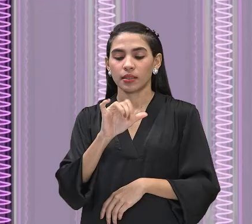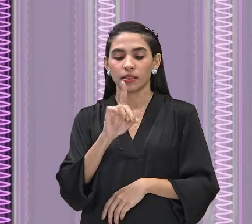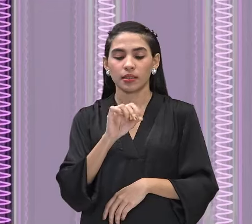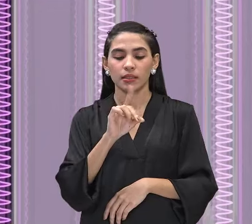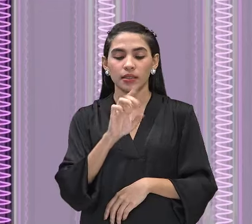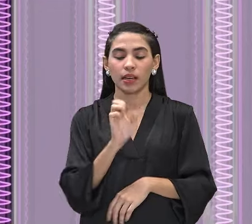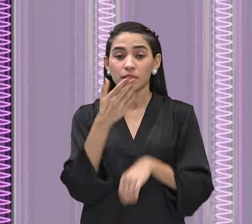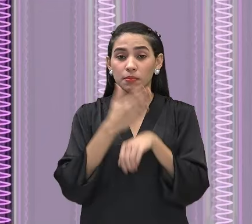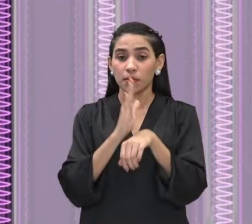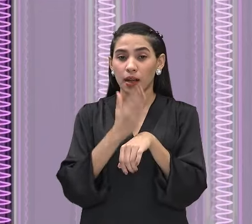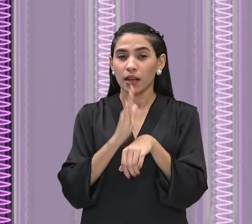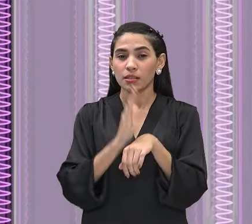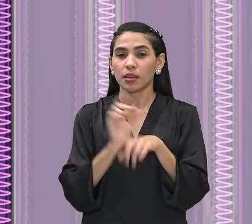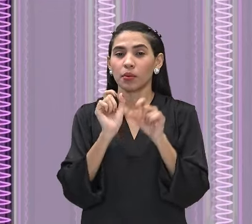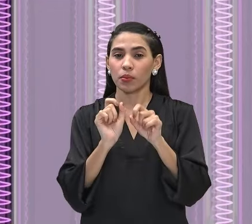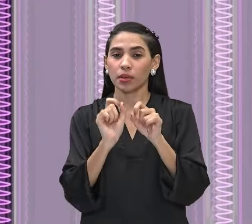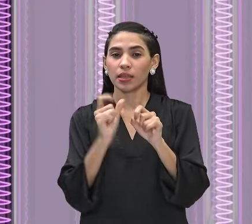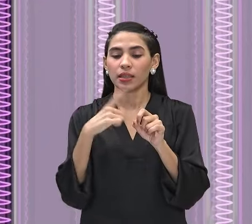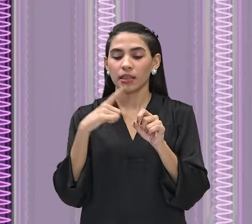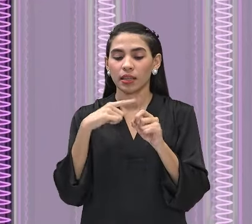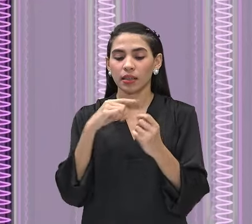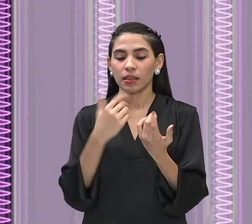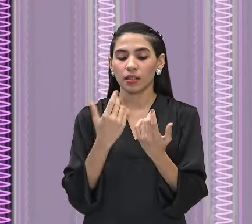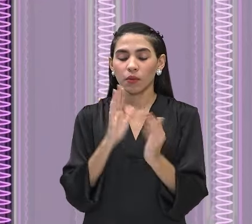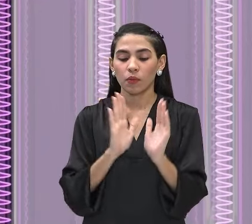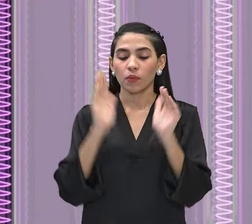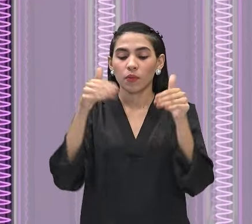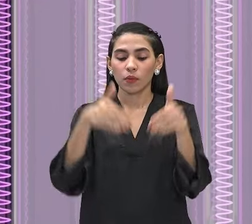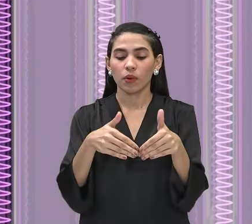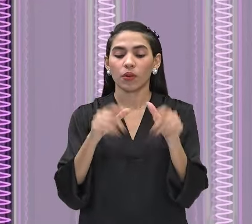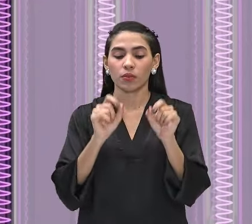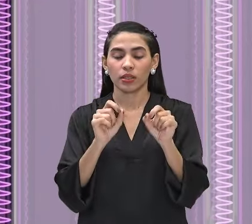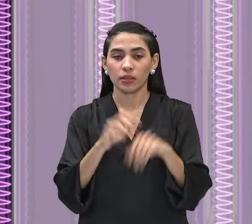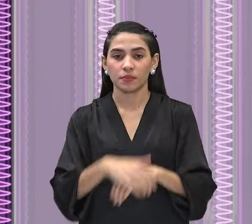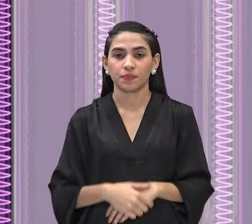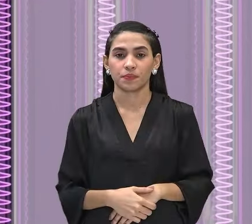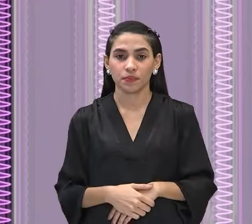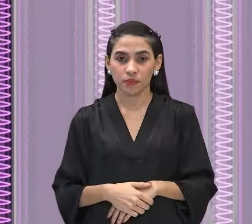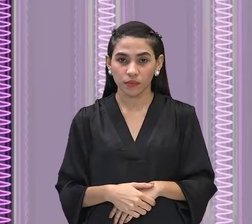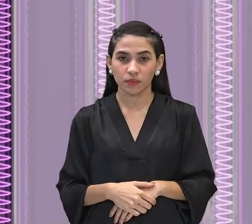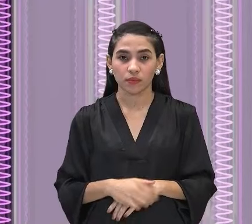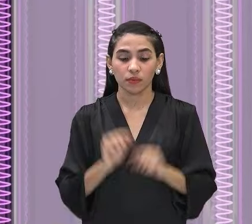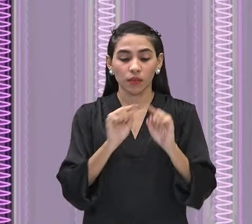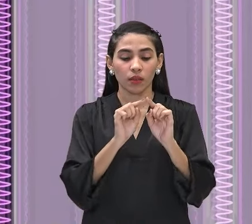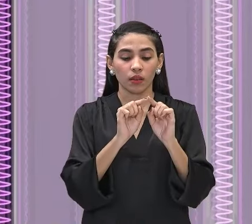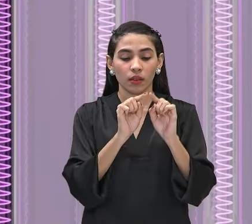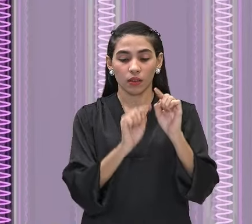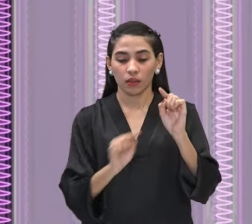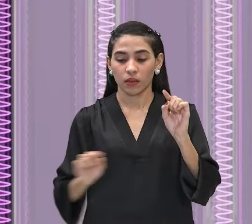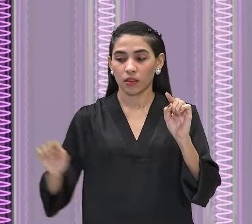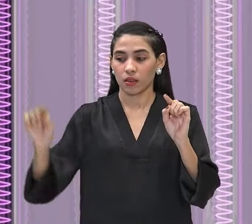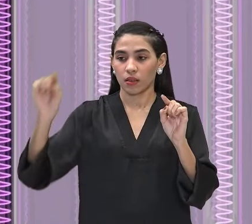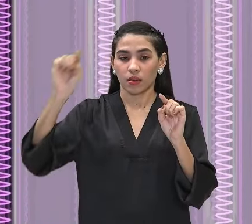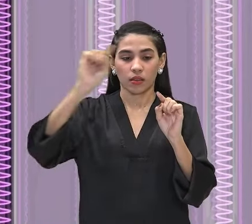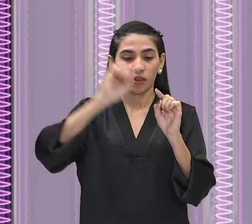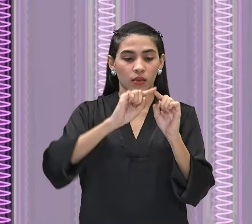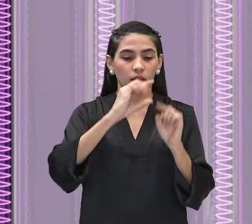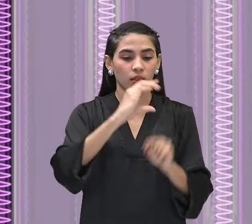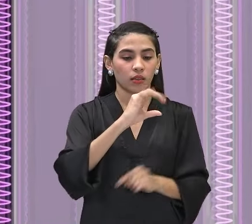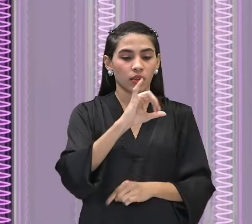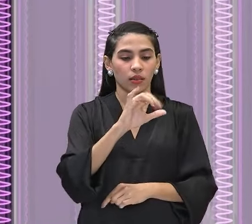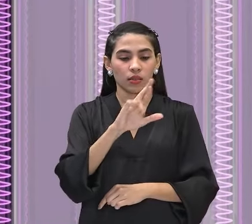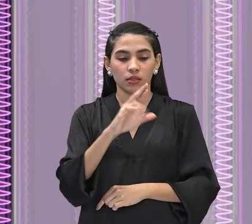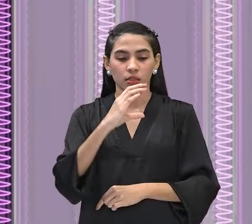um repertório que envolveu que envolve na realidade a circunferência e o